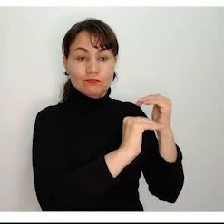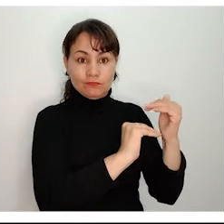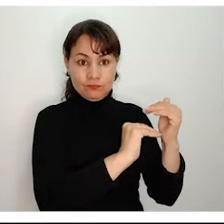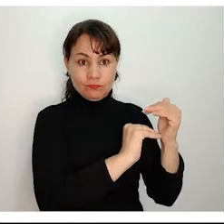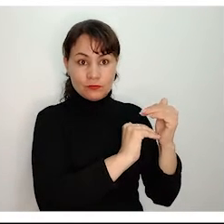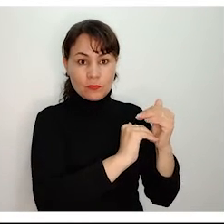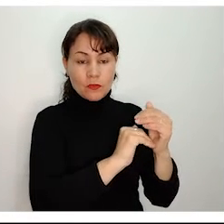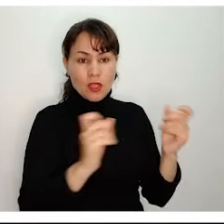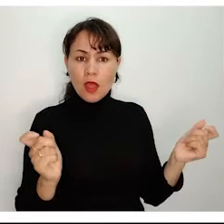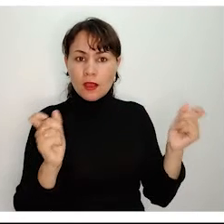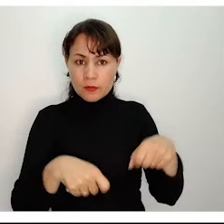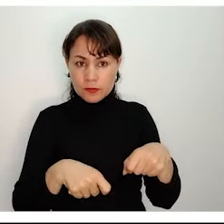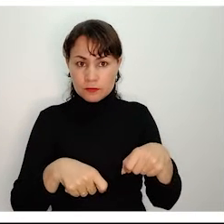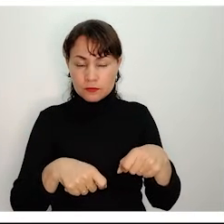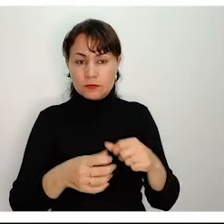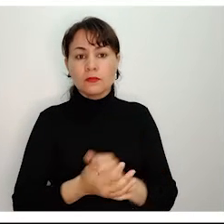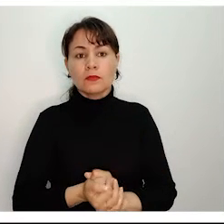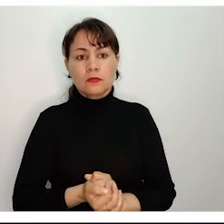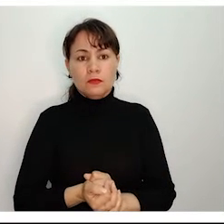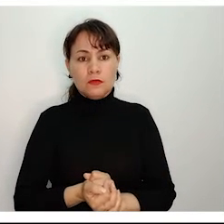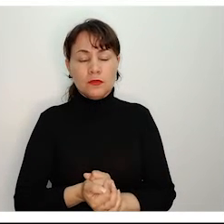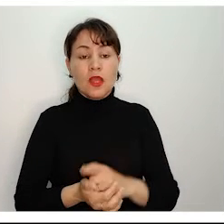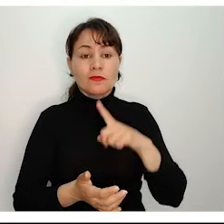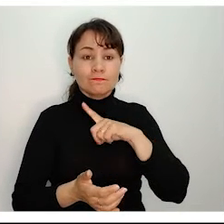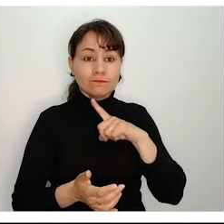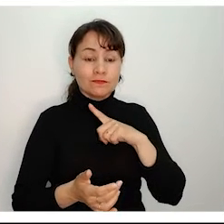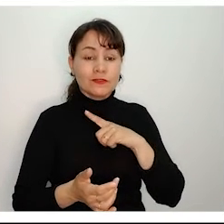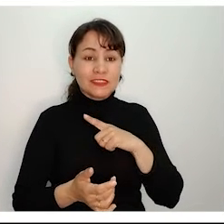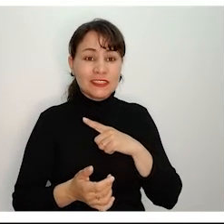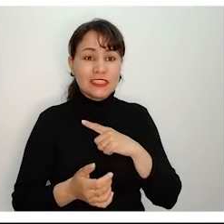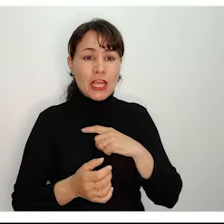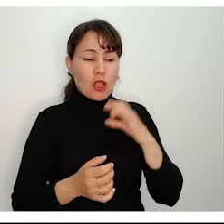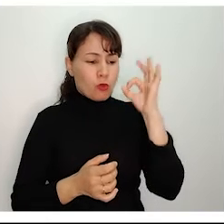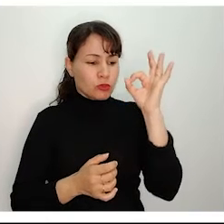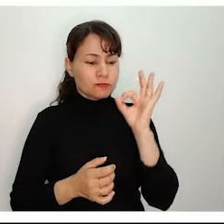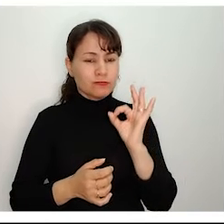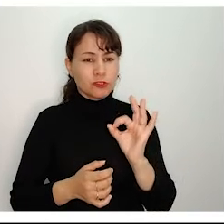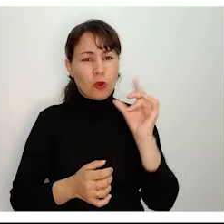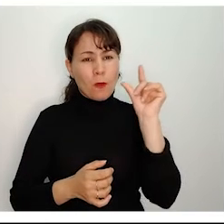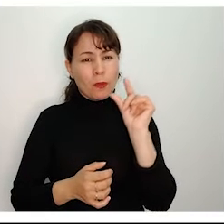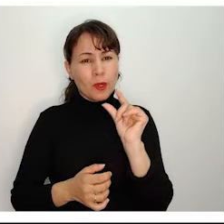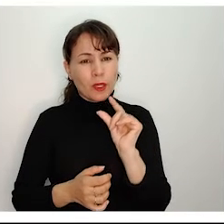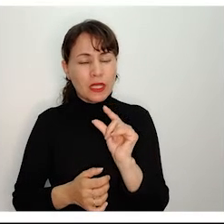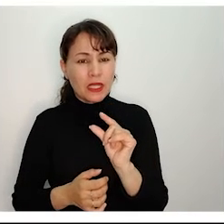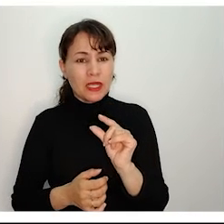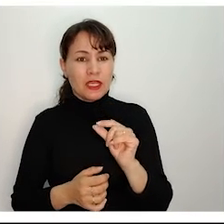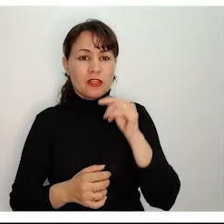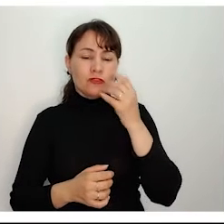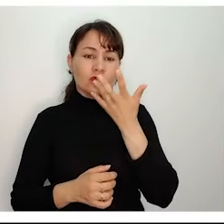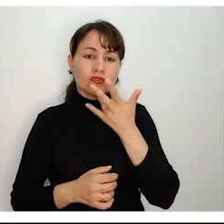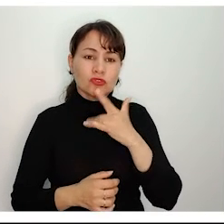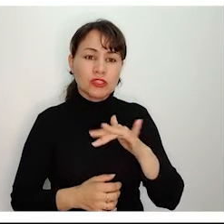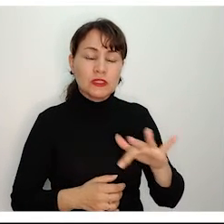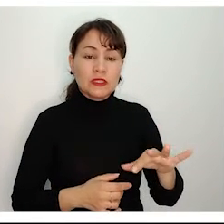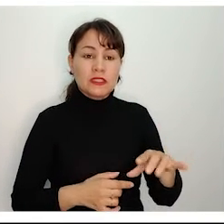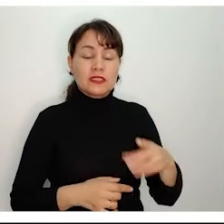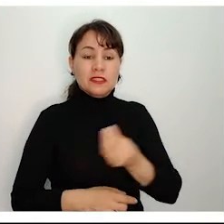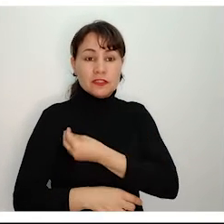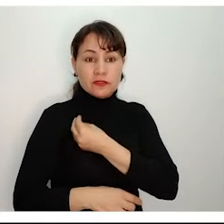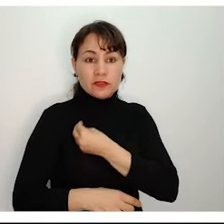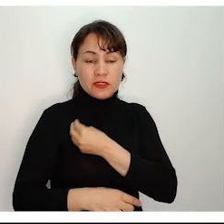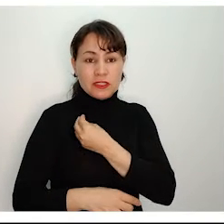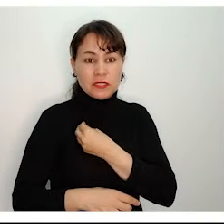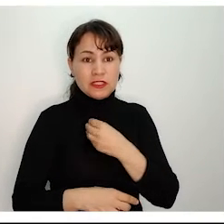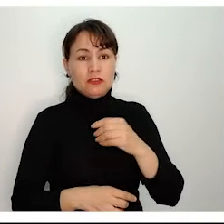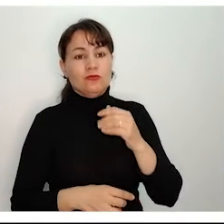do desenvolvimento, aquela potencialidade. Existe um percentual muito pequeno de crianças